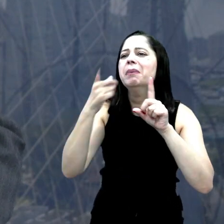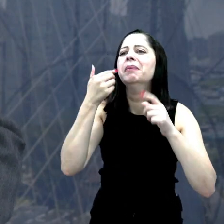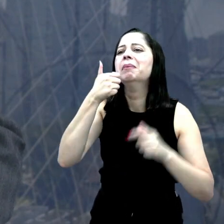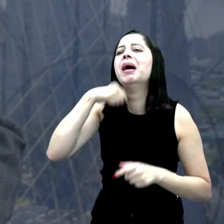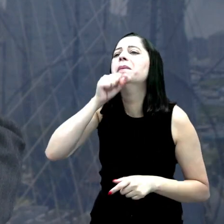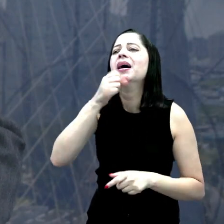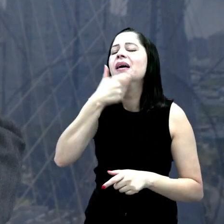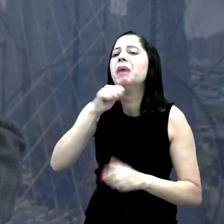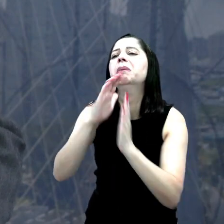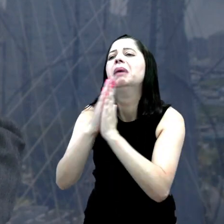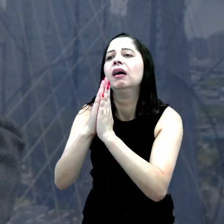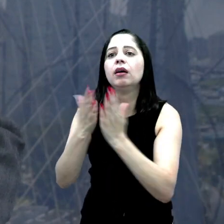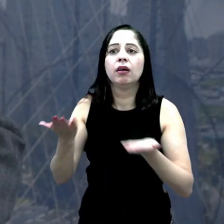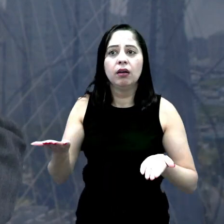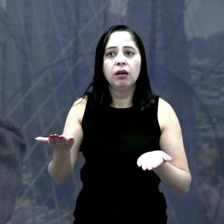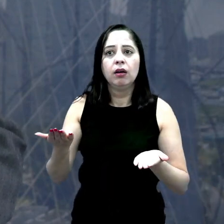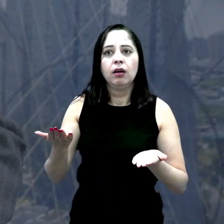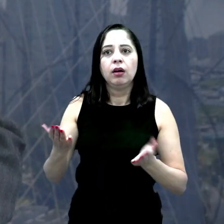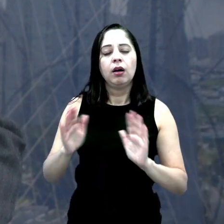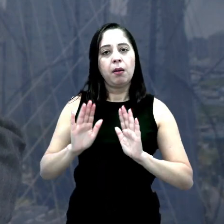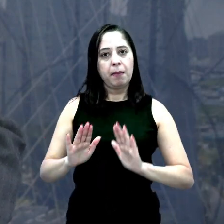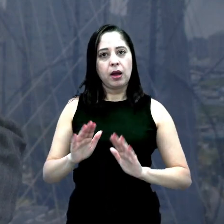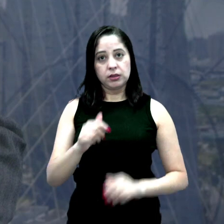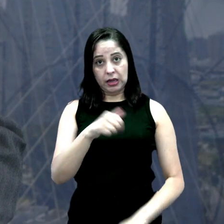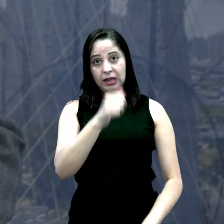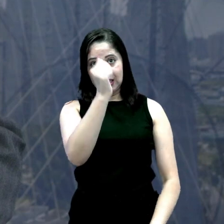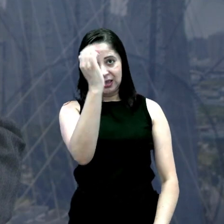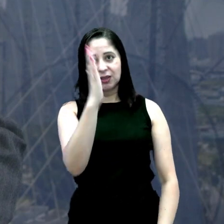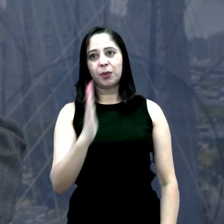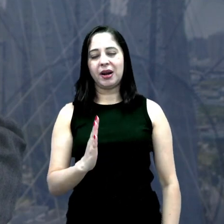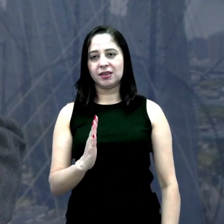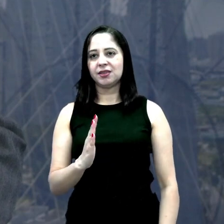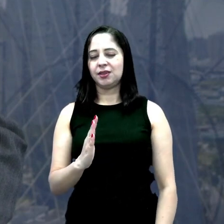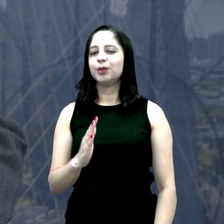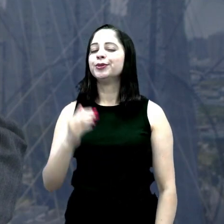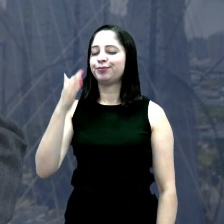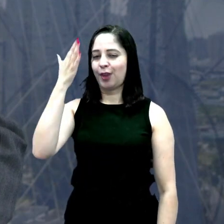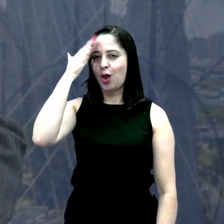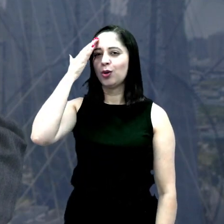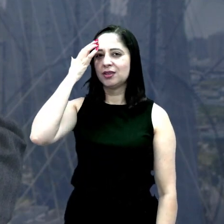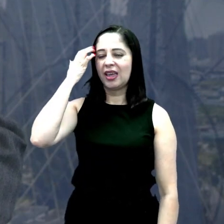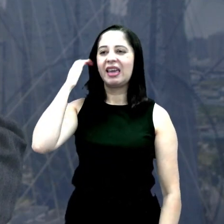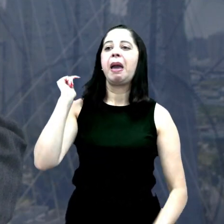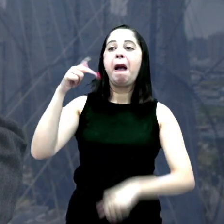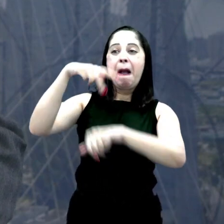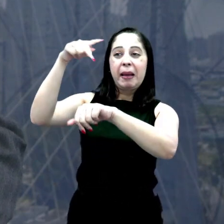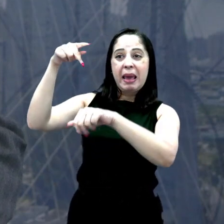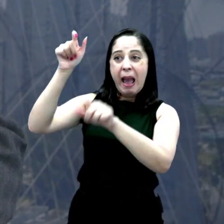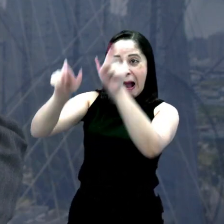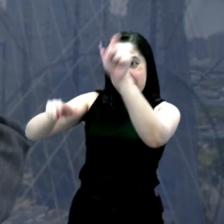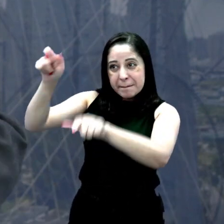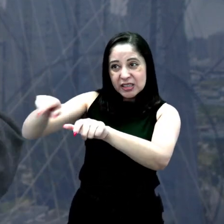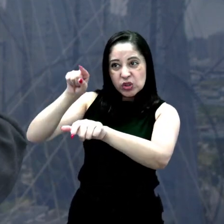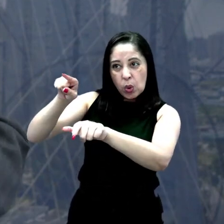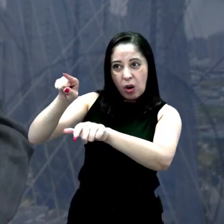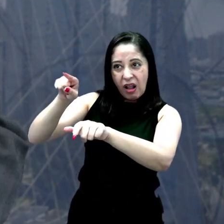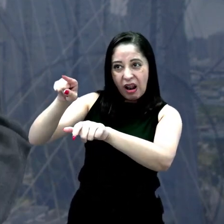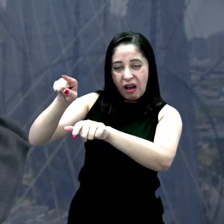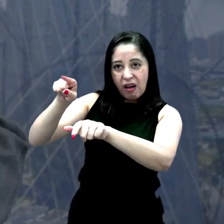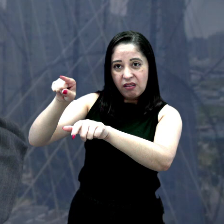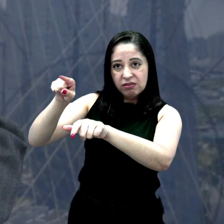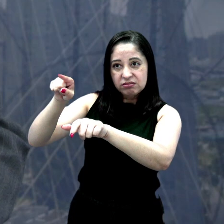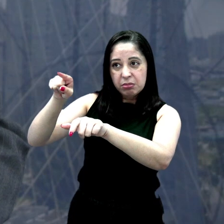otimismo, e eu acredito que muitos brasileiros vão ser trazidos, né? E vão ver que o sonho americano já